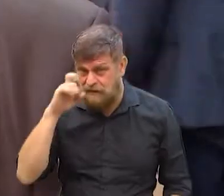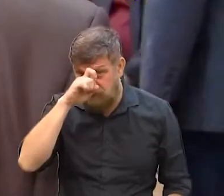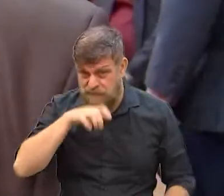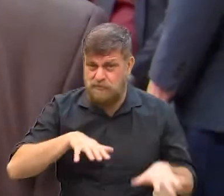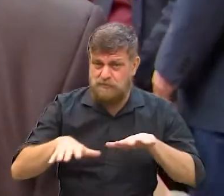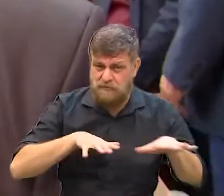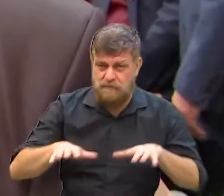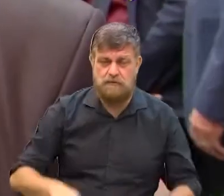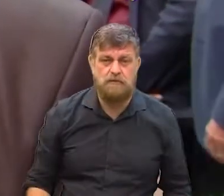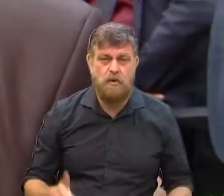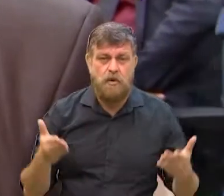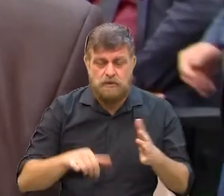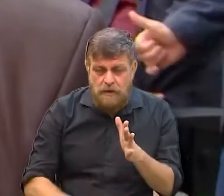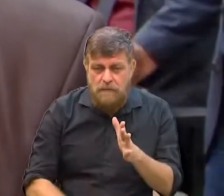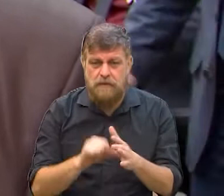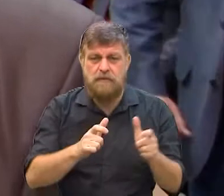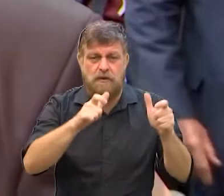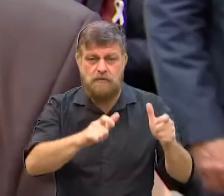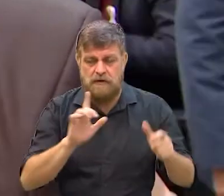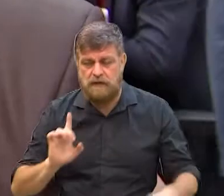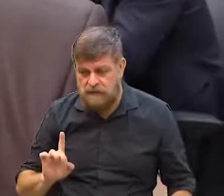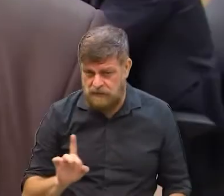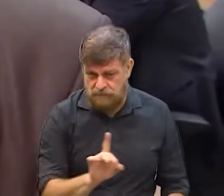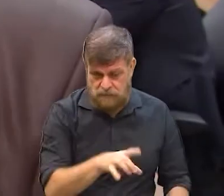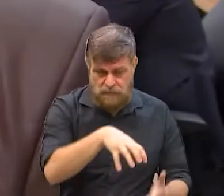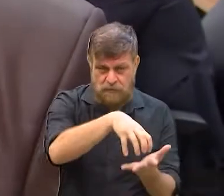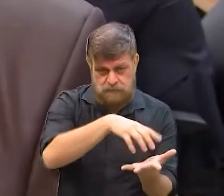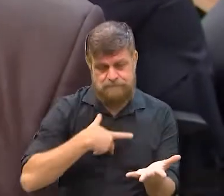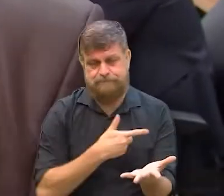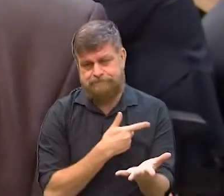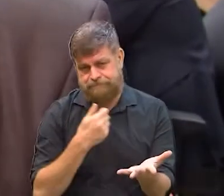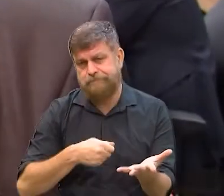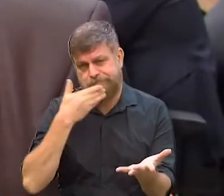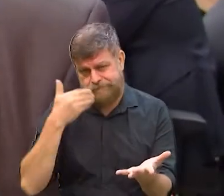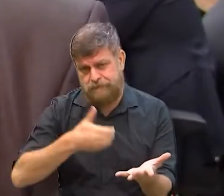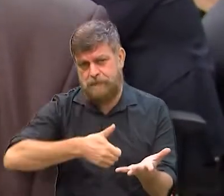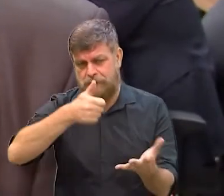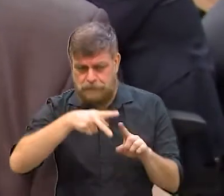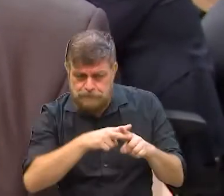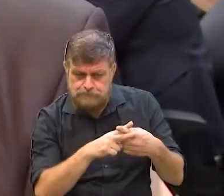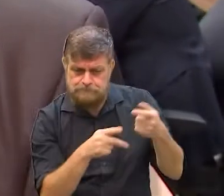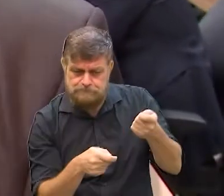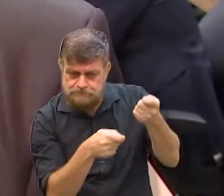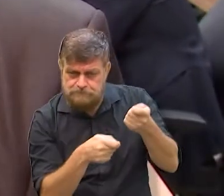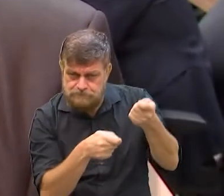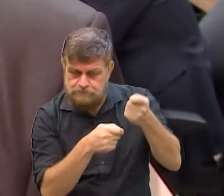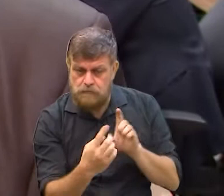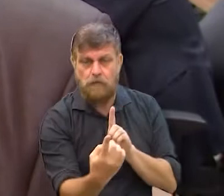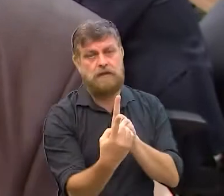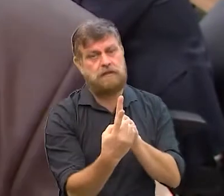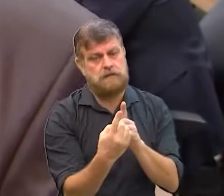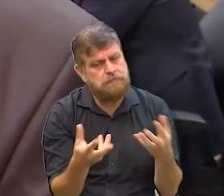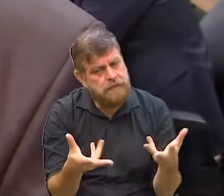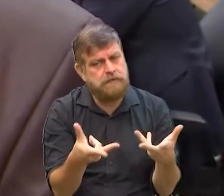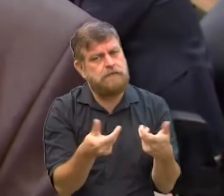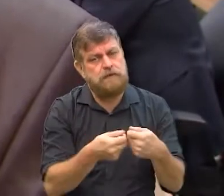De hoje é o primeiro lugar que vão, né? Embora estão precisando melhorar bastante o posto, até eu falei outro dia aqui que precisa de uma melhoria muito grande nos postos de saúde, o